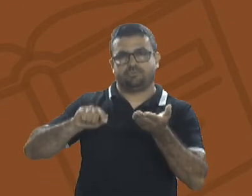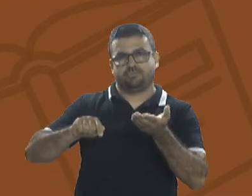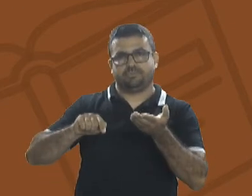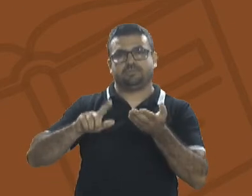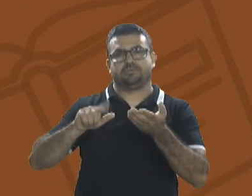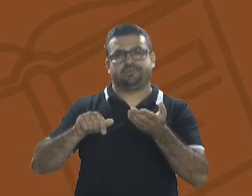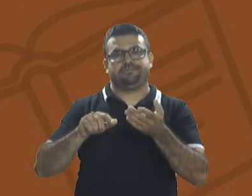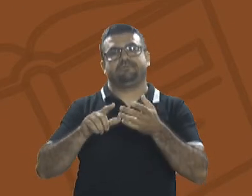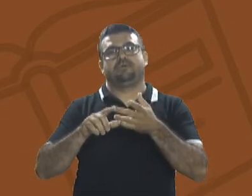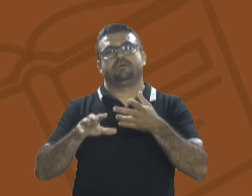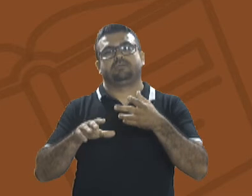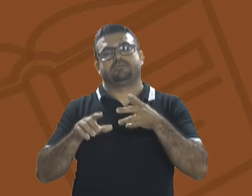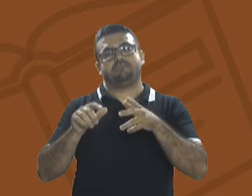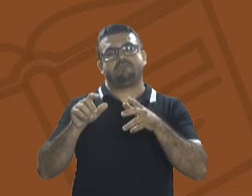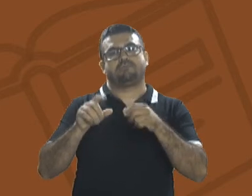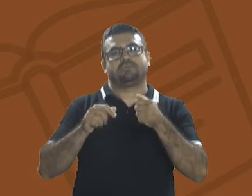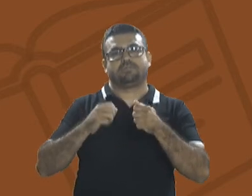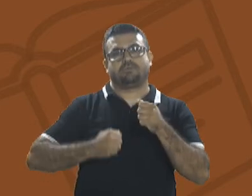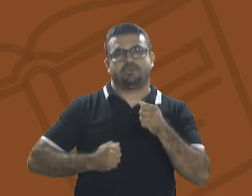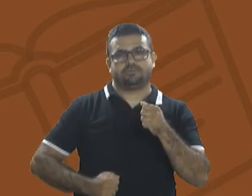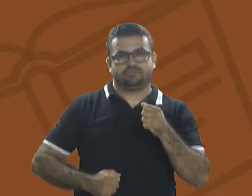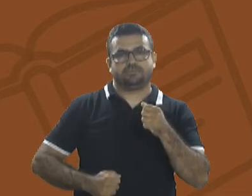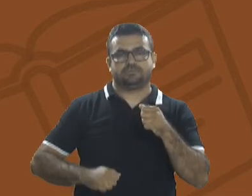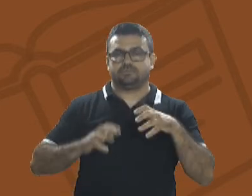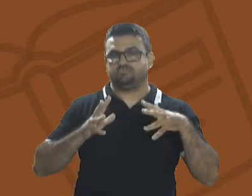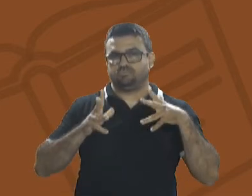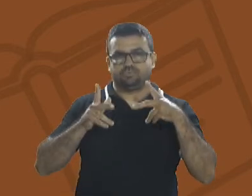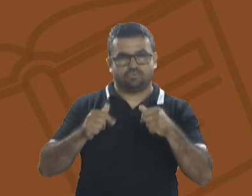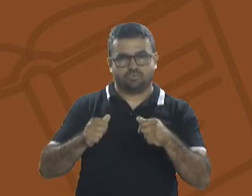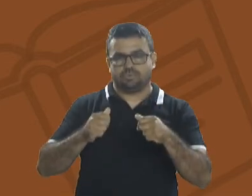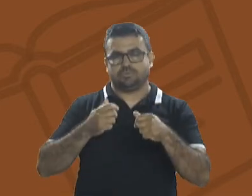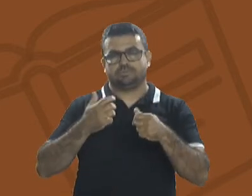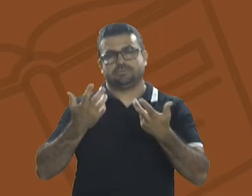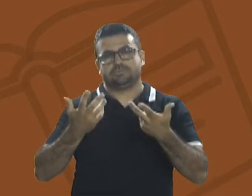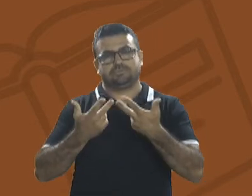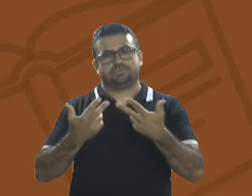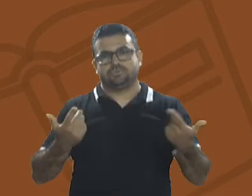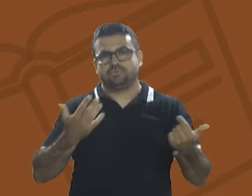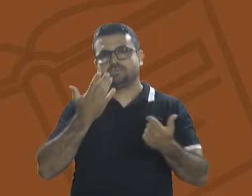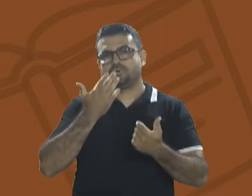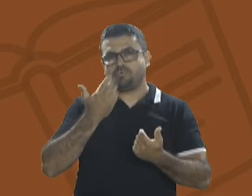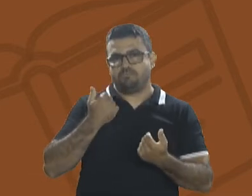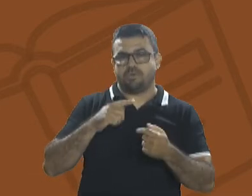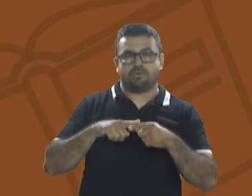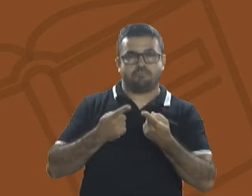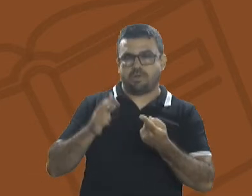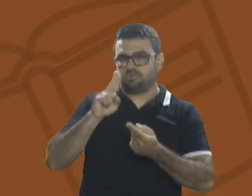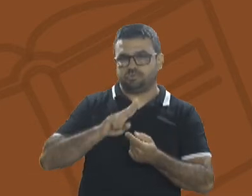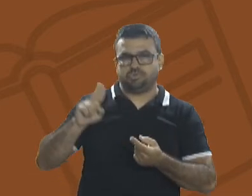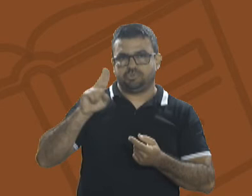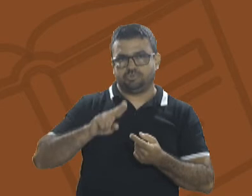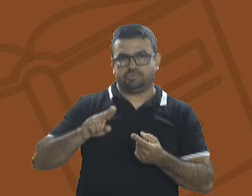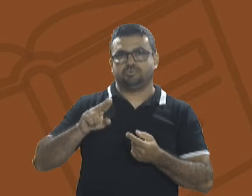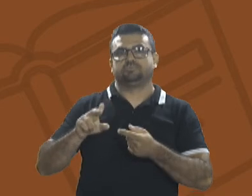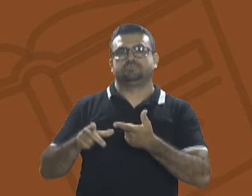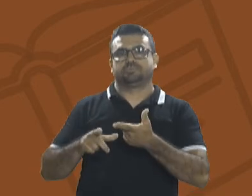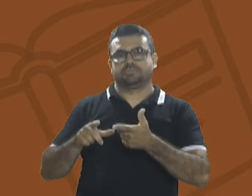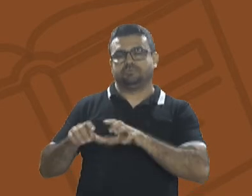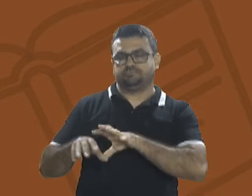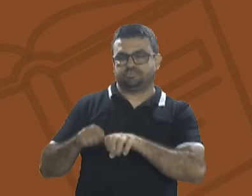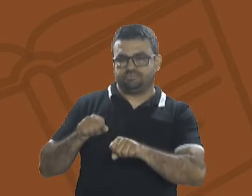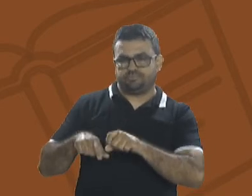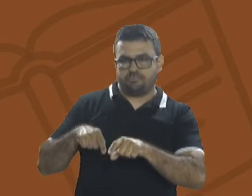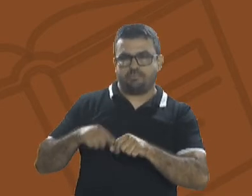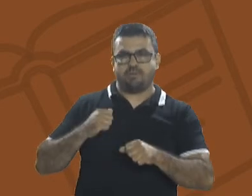fezes. Então, tudo que não foi digerido, né, ou que o organismo não precisa, vai estar ali e vai formar as fezes. É no